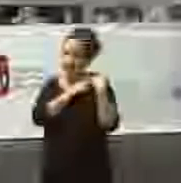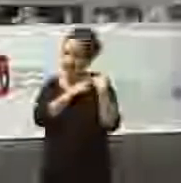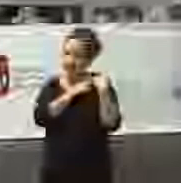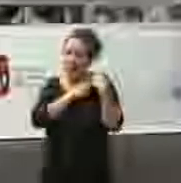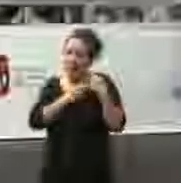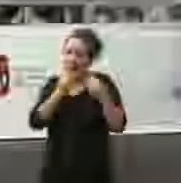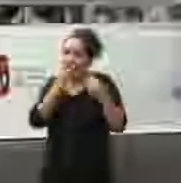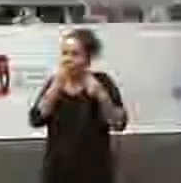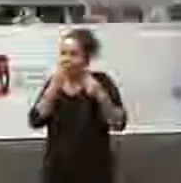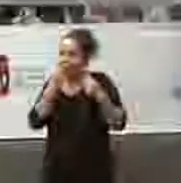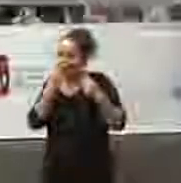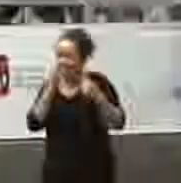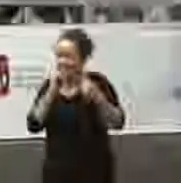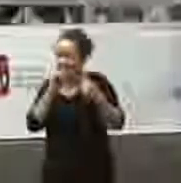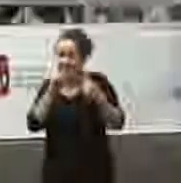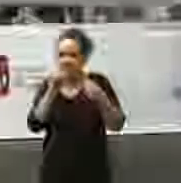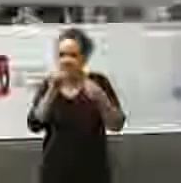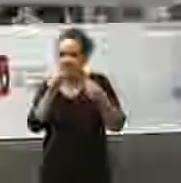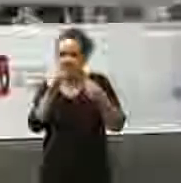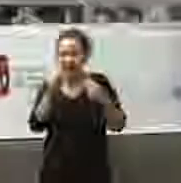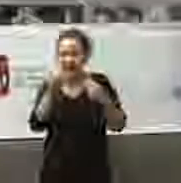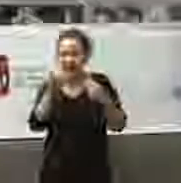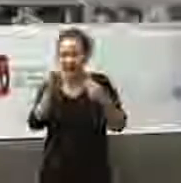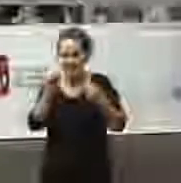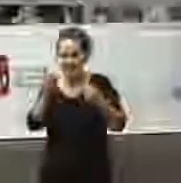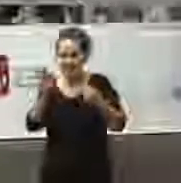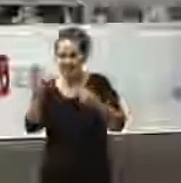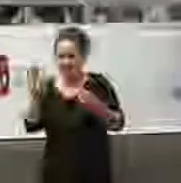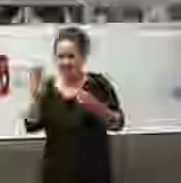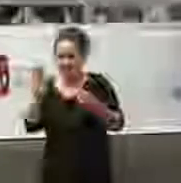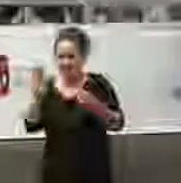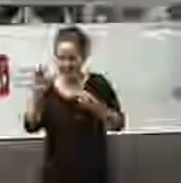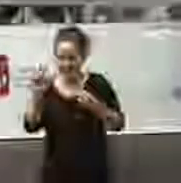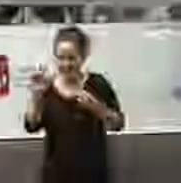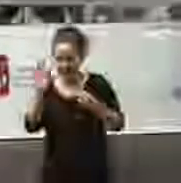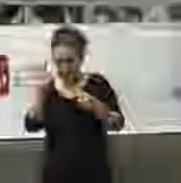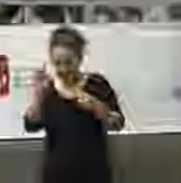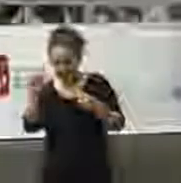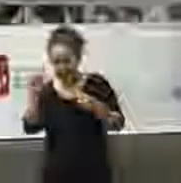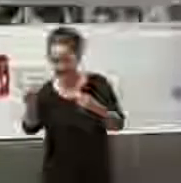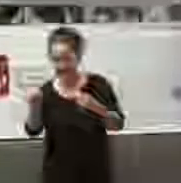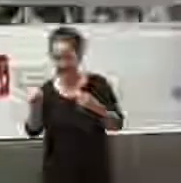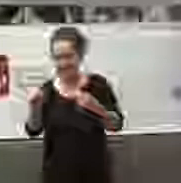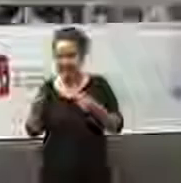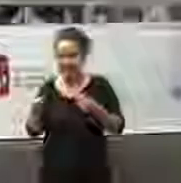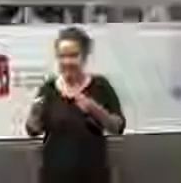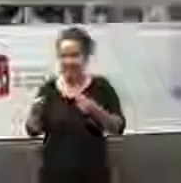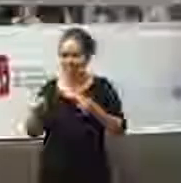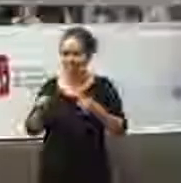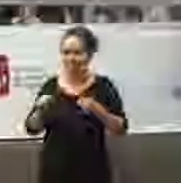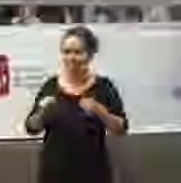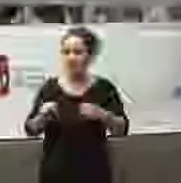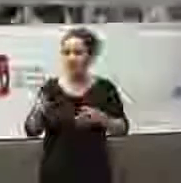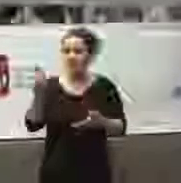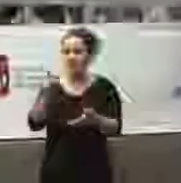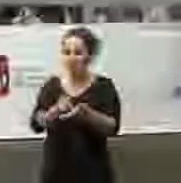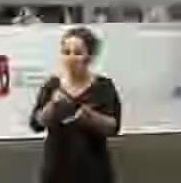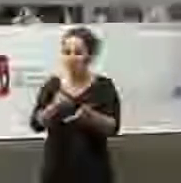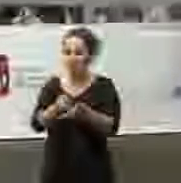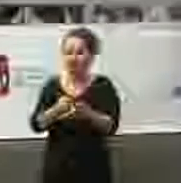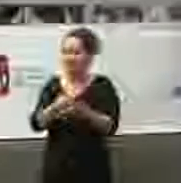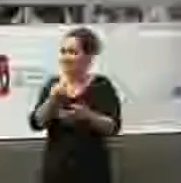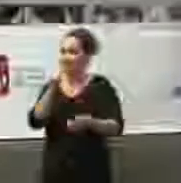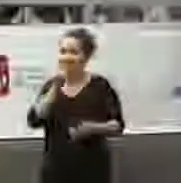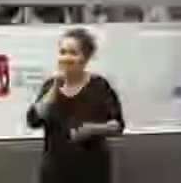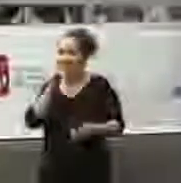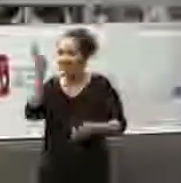para os idealistas para os carreiristas outros vigaristas infelizmente isso é é uma realidade na